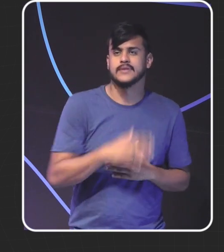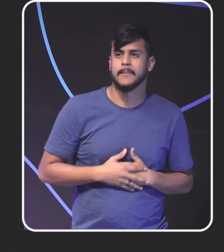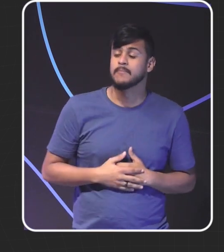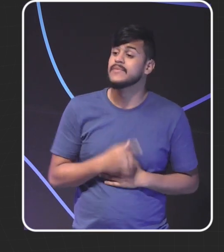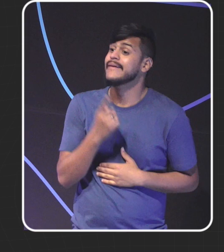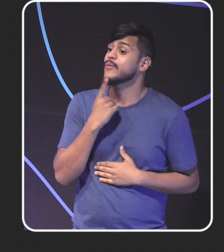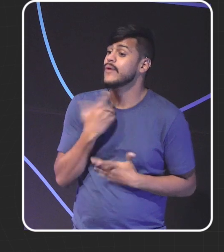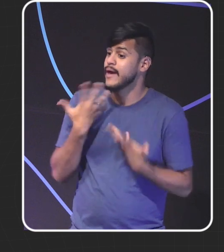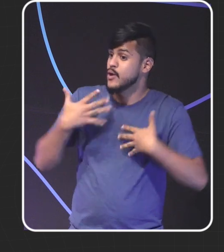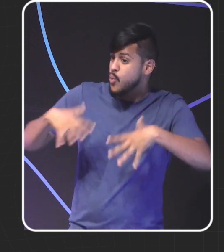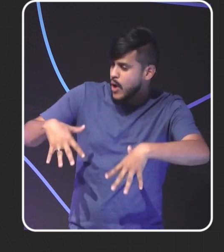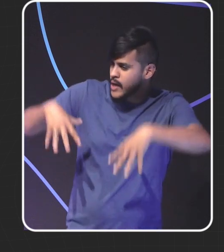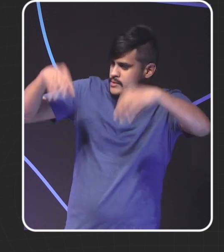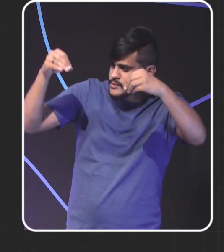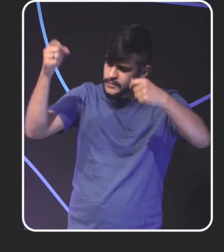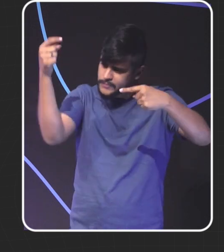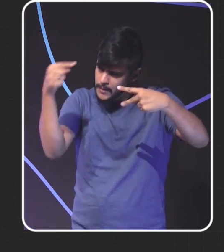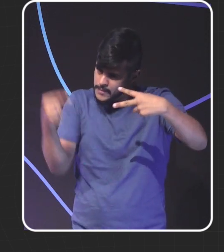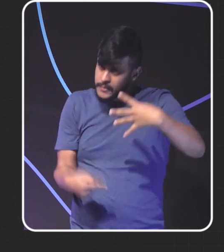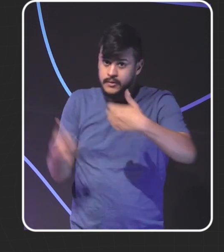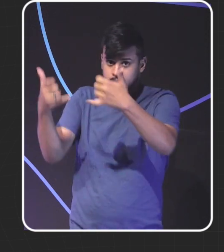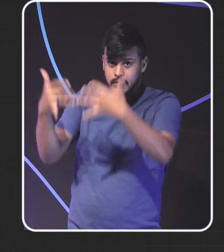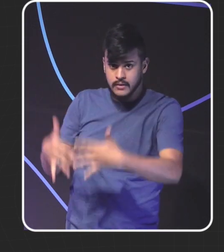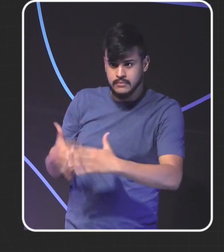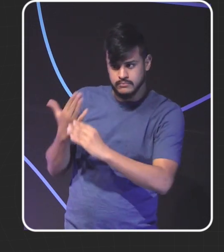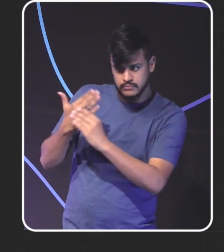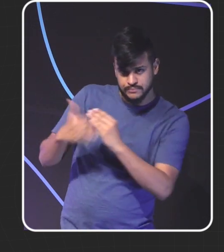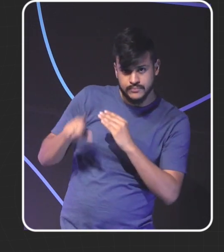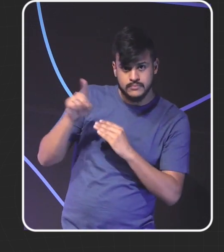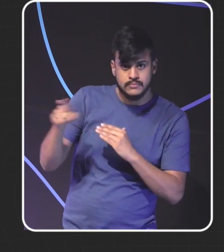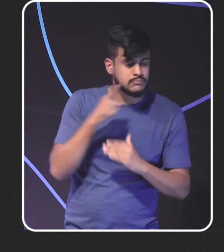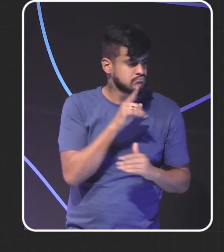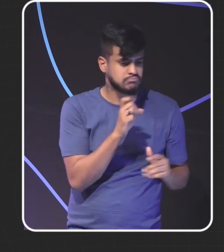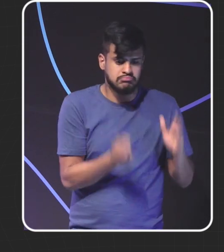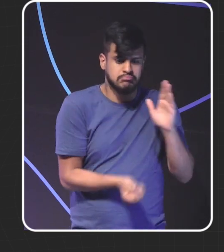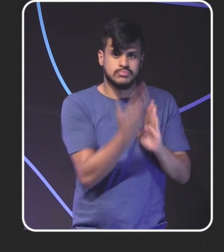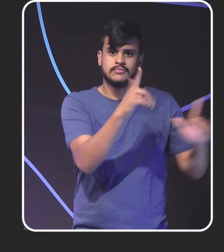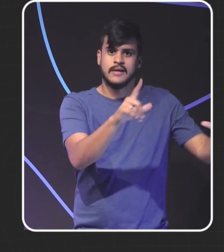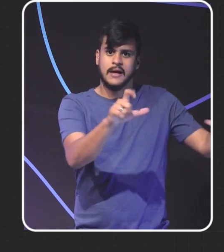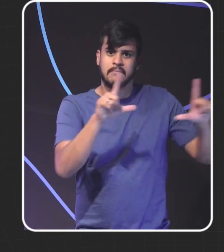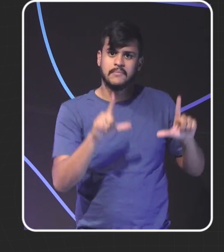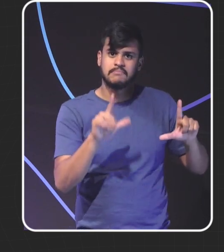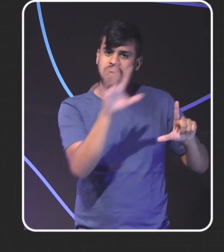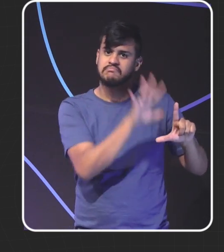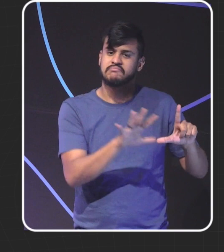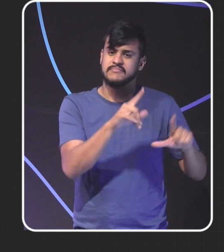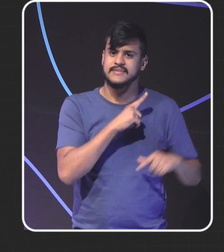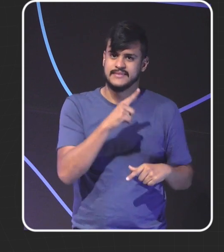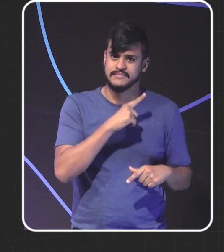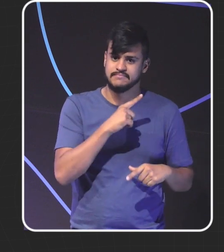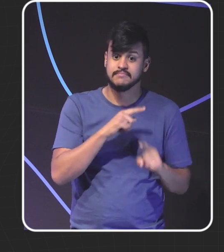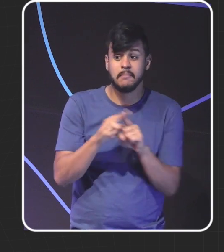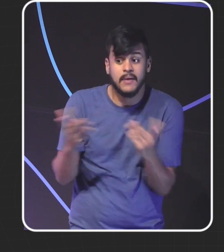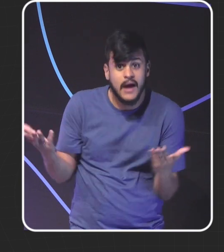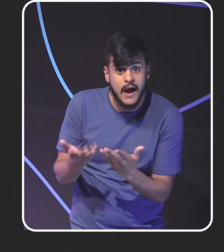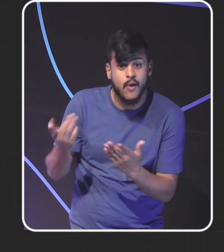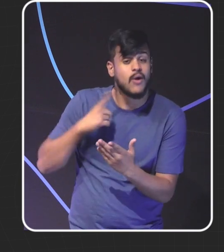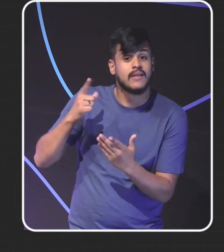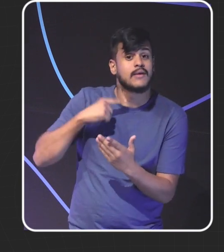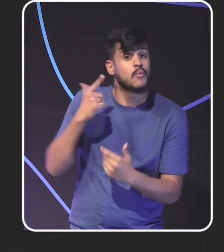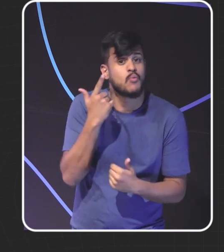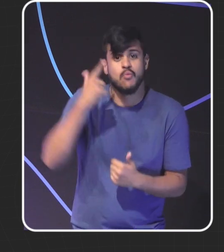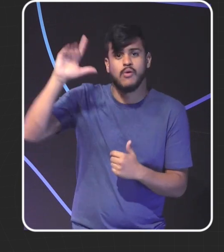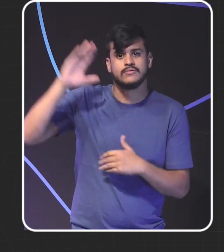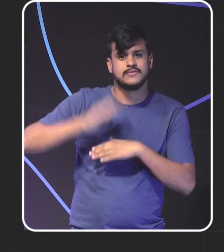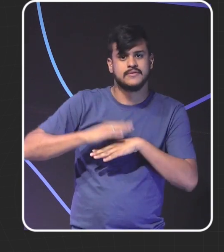um castelo, dararana, e ele vai gerar a imagem para você. Só que agora eles também têm um serviço que é o de criar